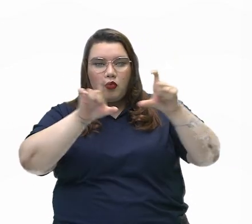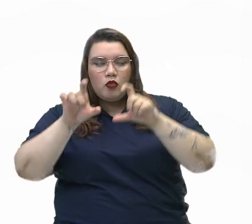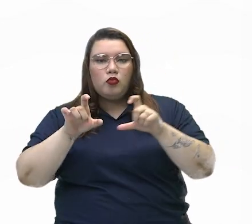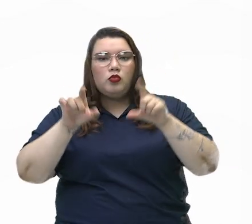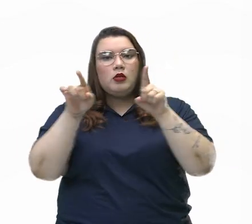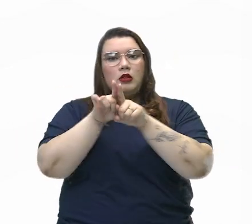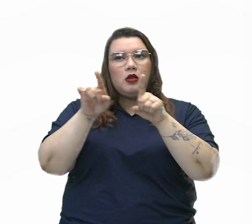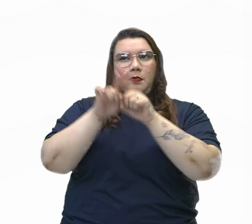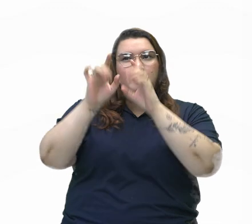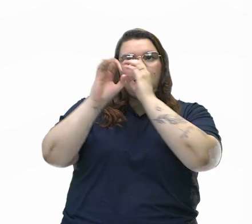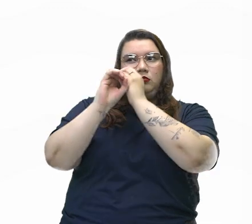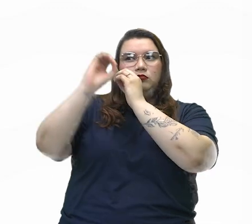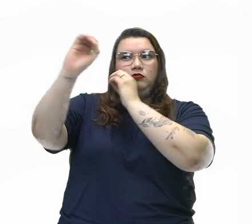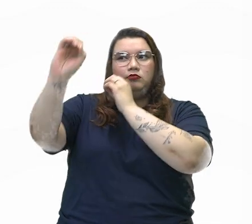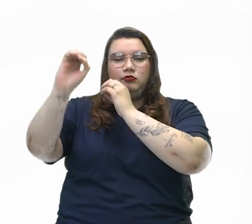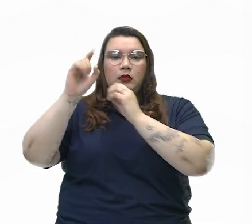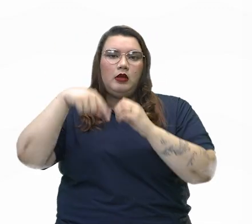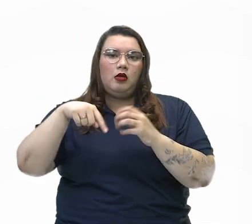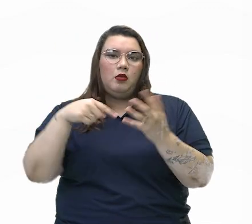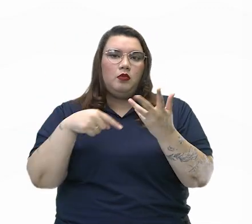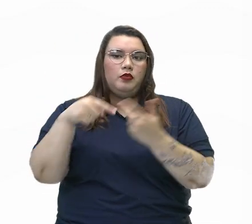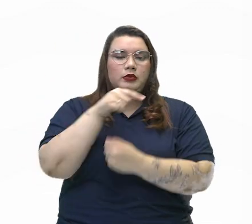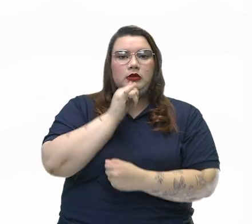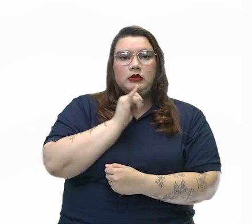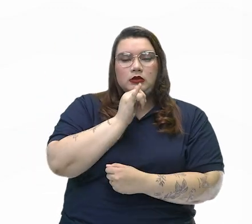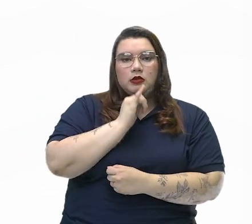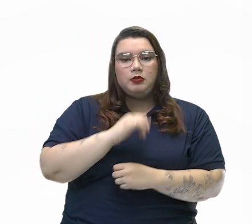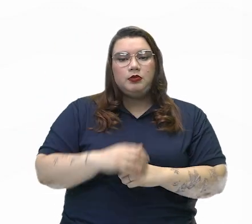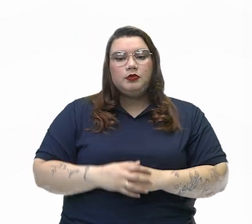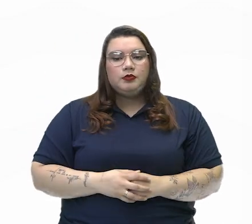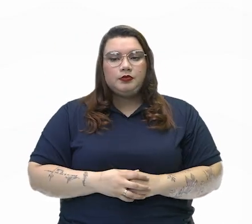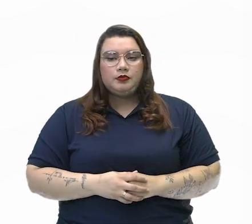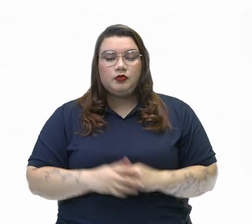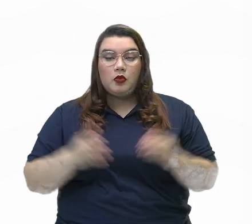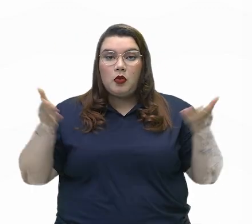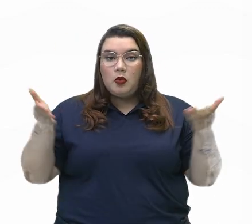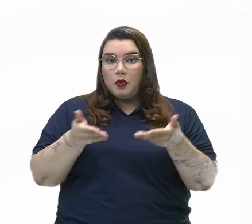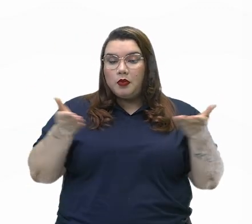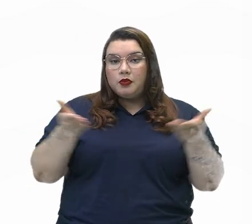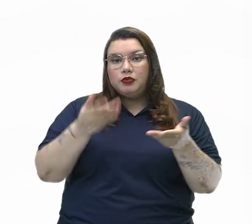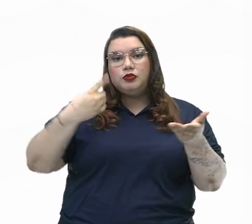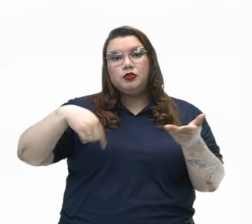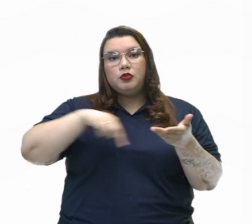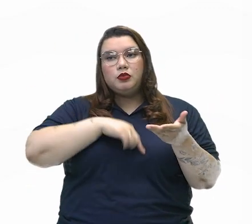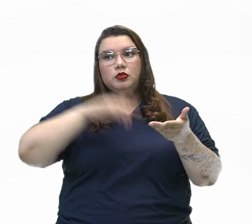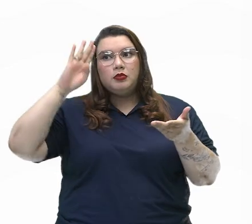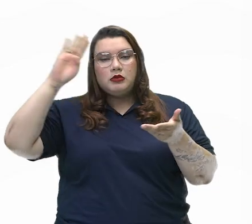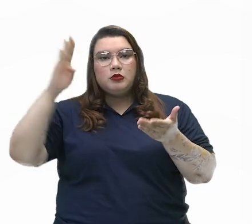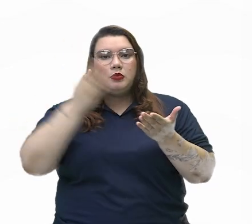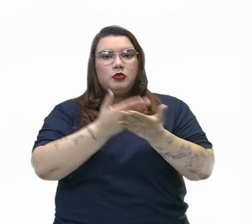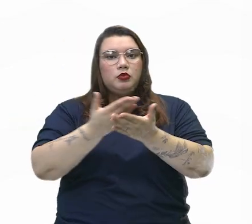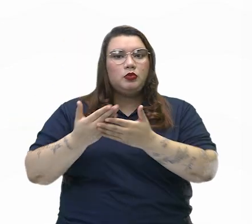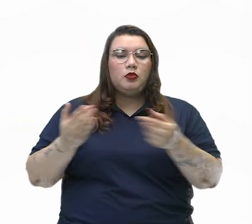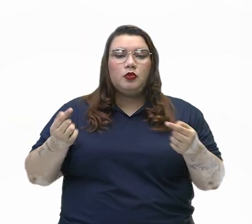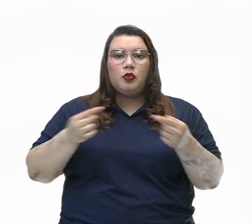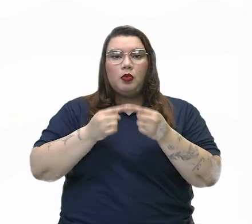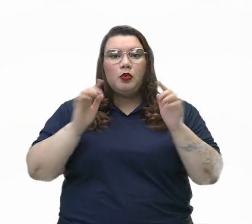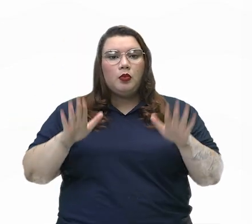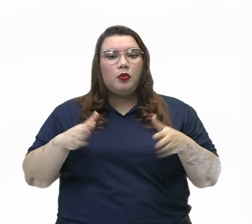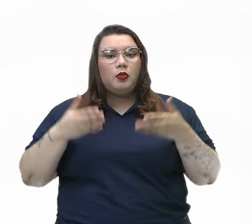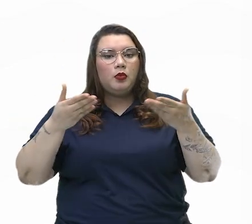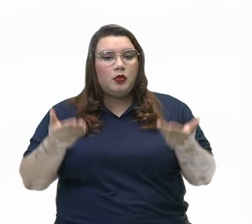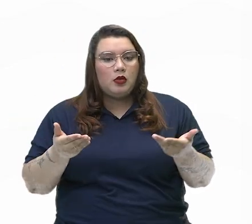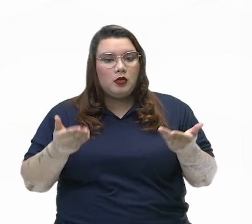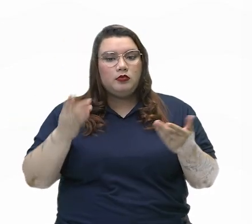câmeras fotográficas e telescópios são alguns exemplos. E hoje nós vamos dar prioridade a falar sobre